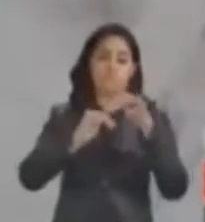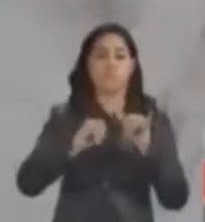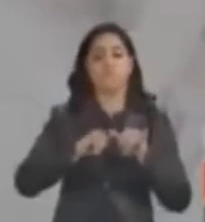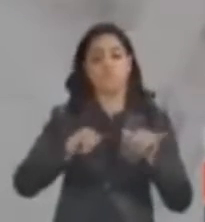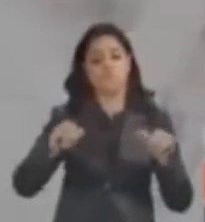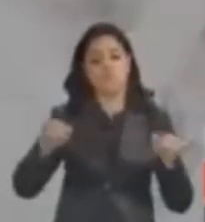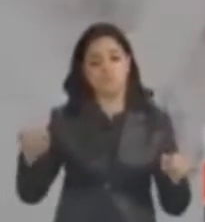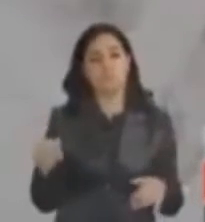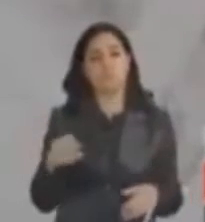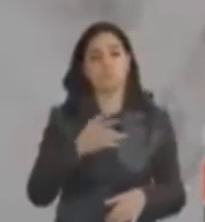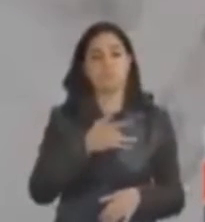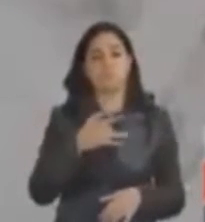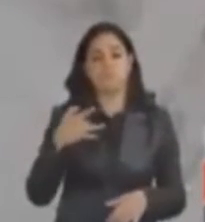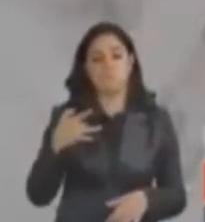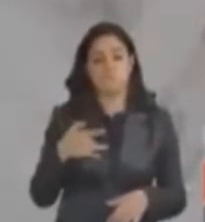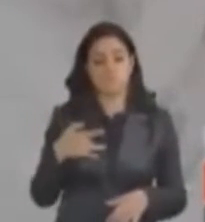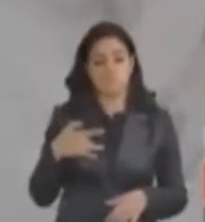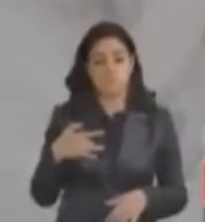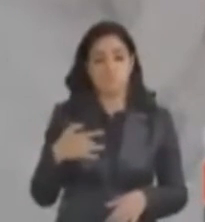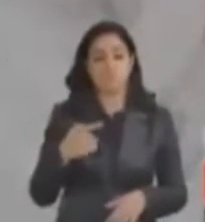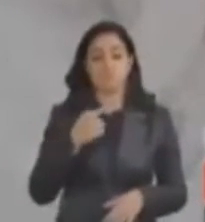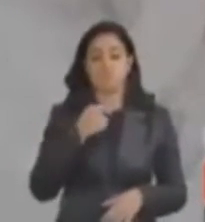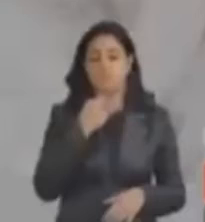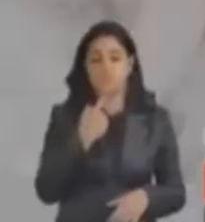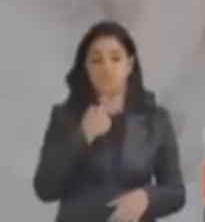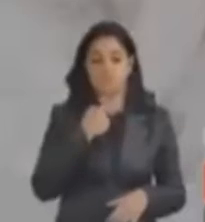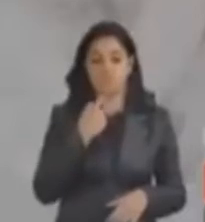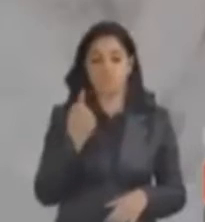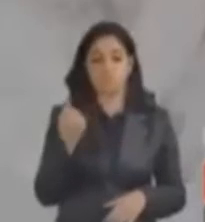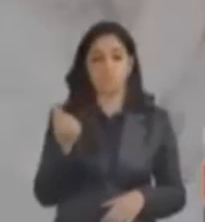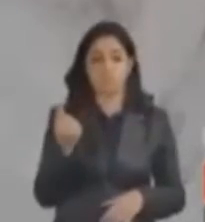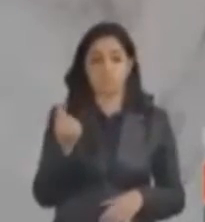saúde não recebe os investimentos necessários para revertermos esse quadro